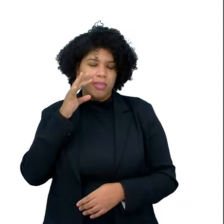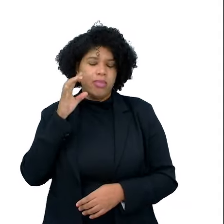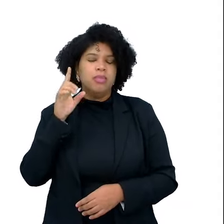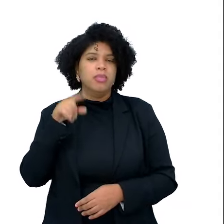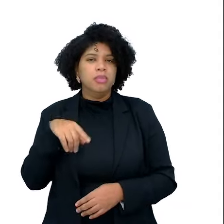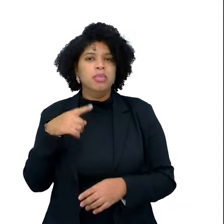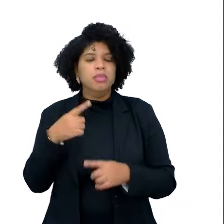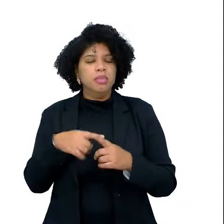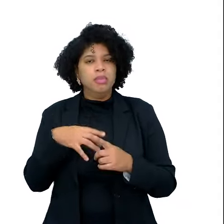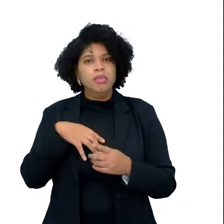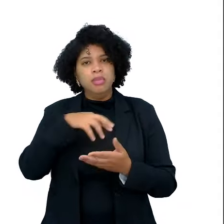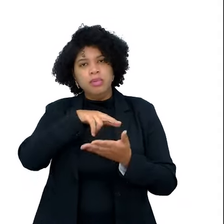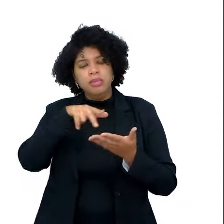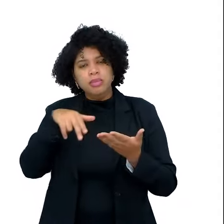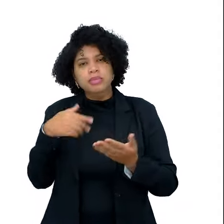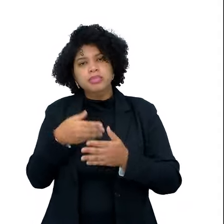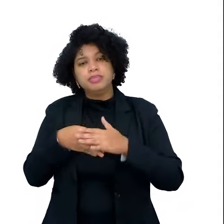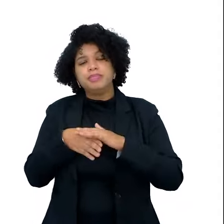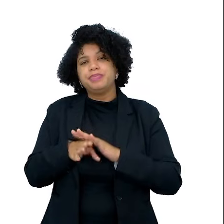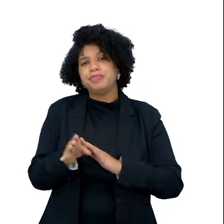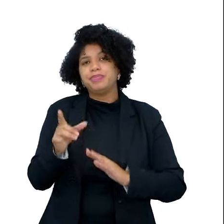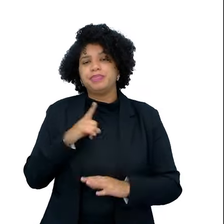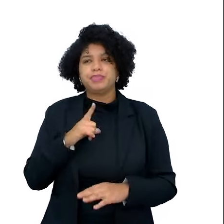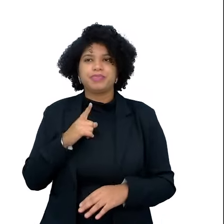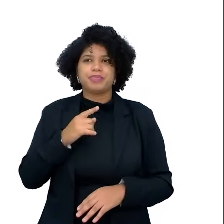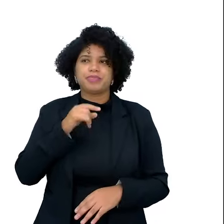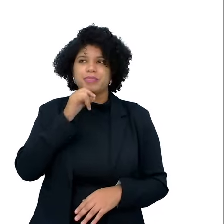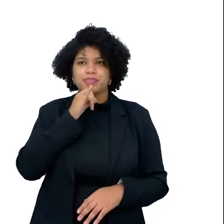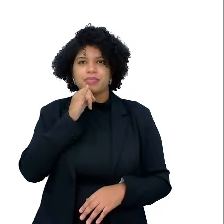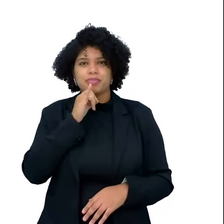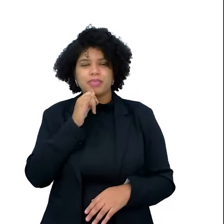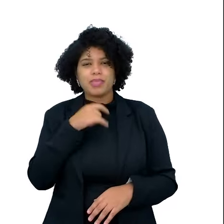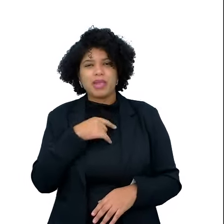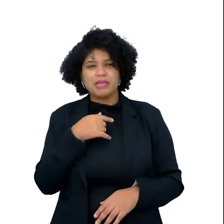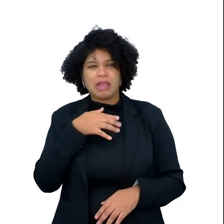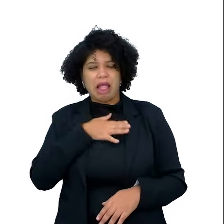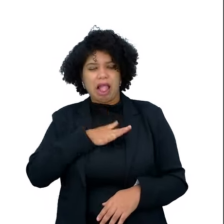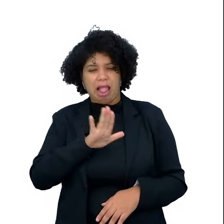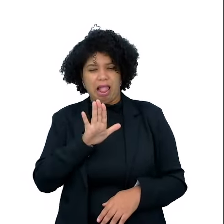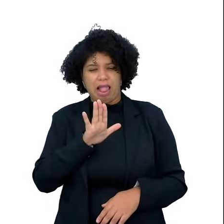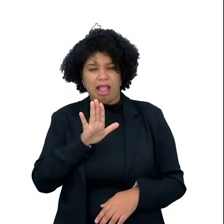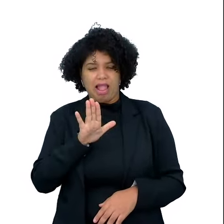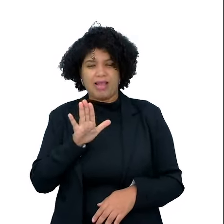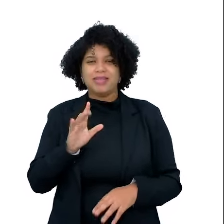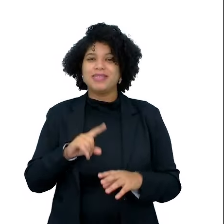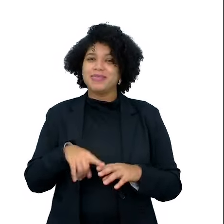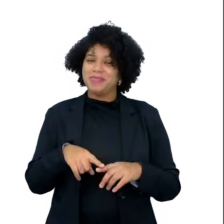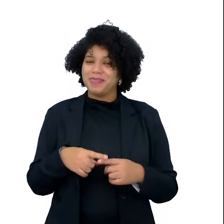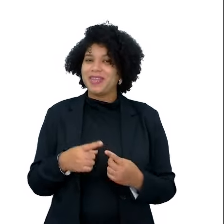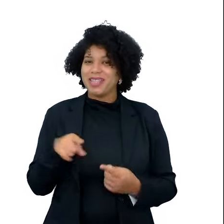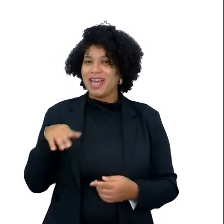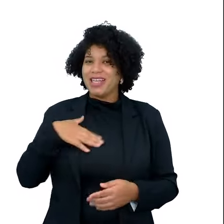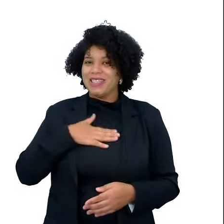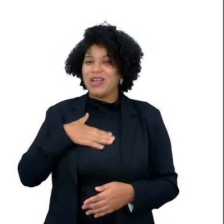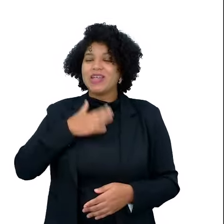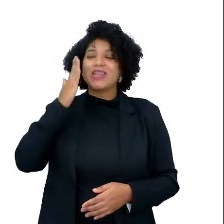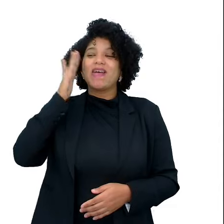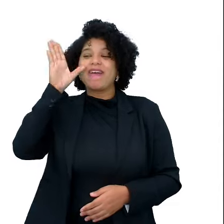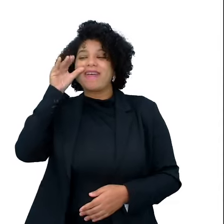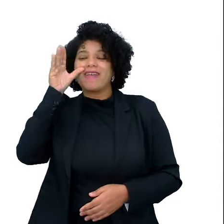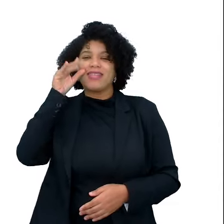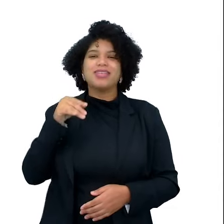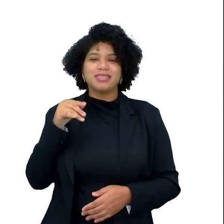uma coisa que eles têm como, ai, nossa, nojenta e ao mesmo tempo interessante. Eles gostam de querer saber sobre esse